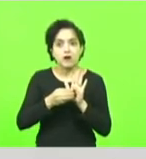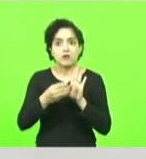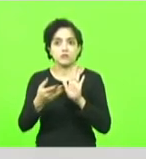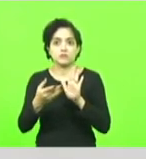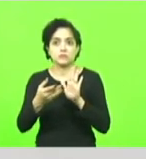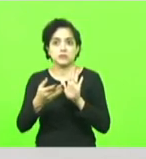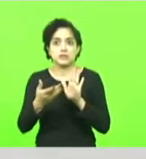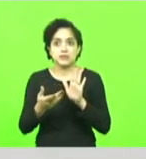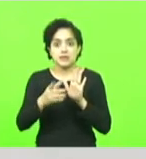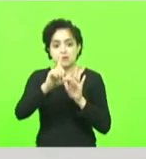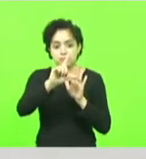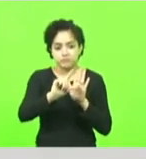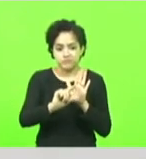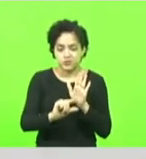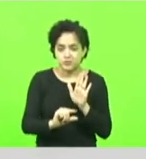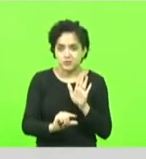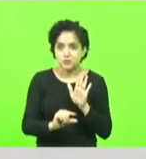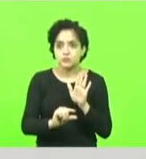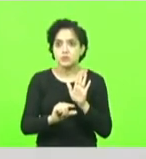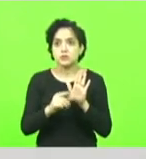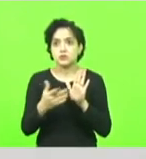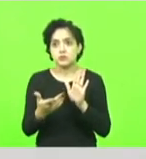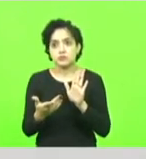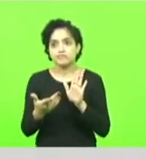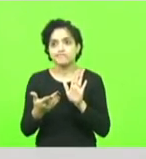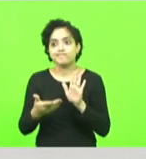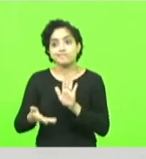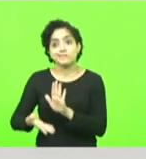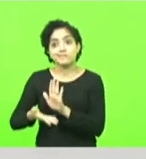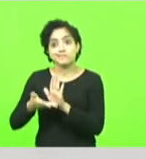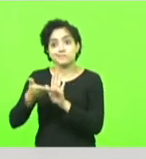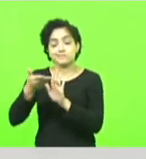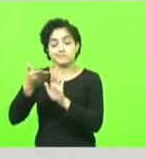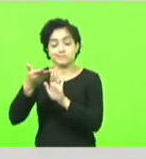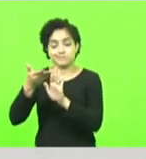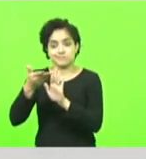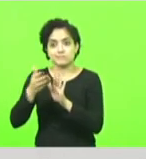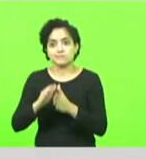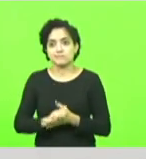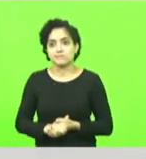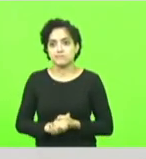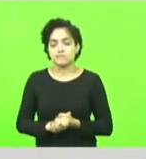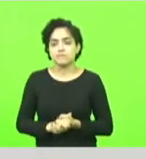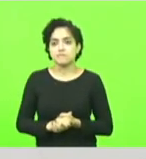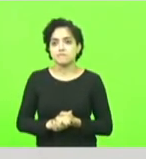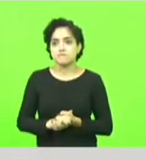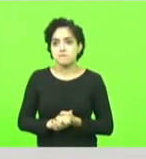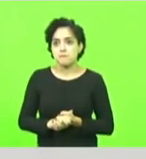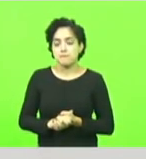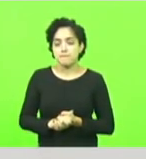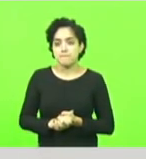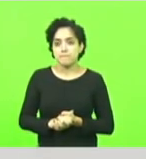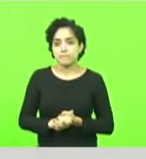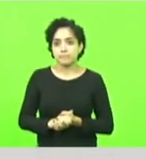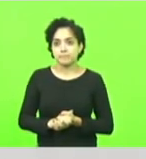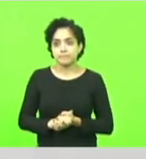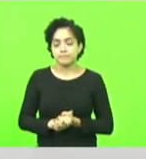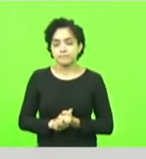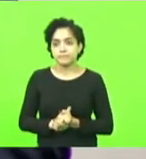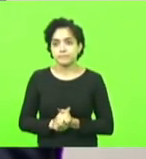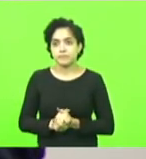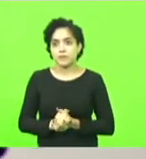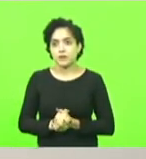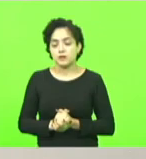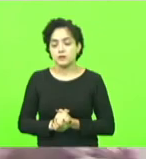com a queda no preço pago para eles e nas alturas em que foi o preço dos insumos. Obrigado, presidente.